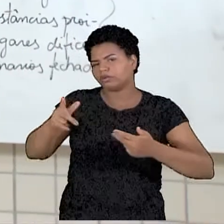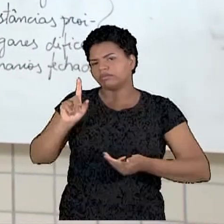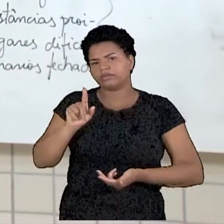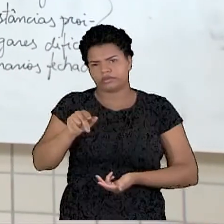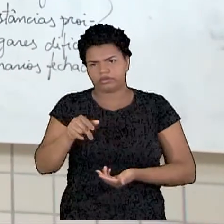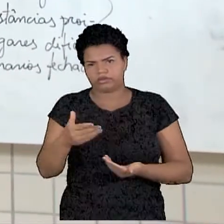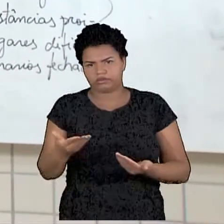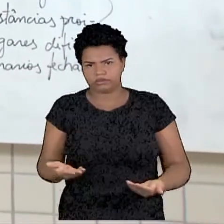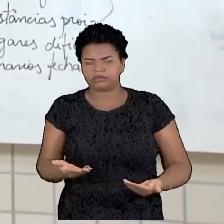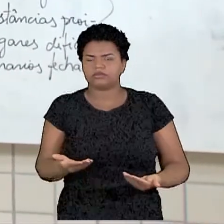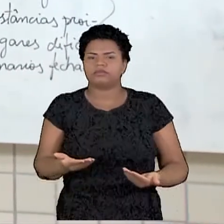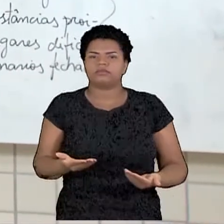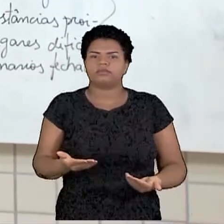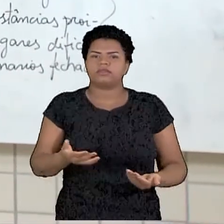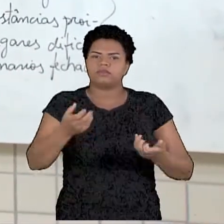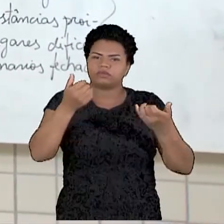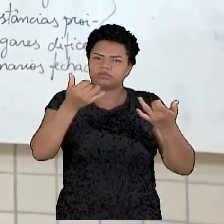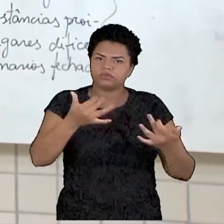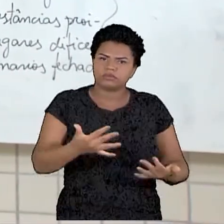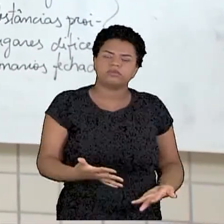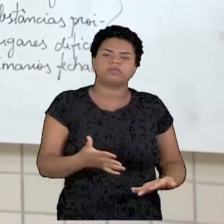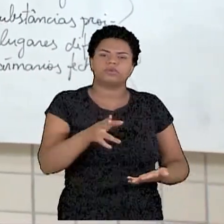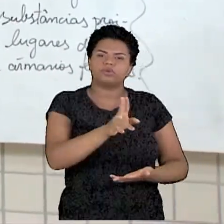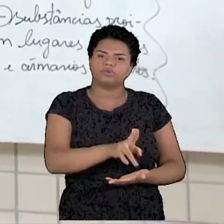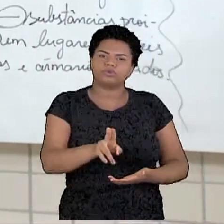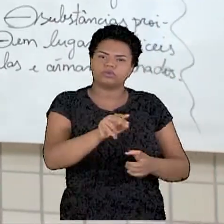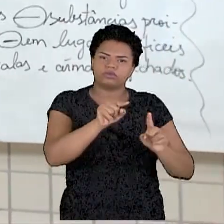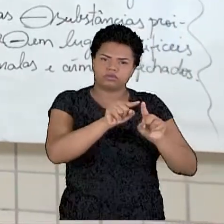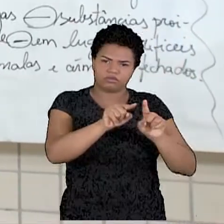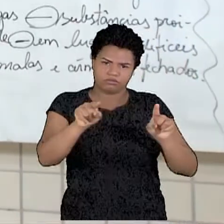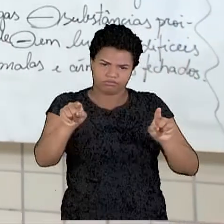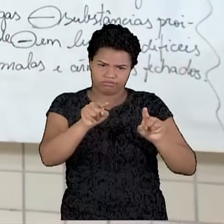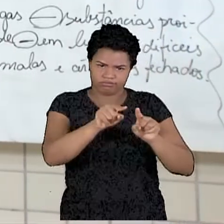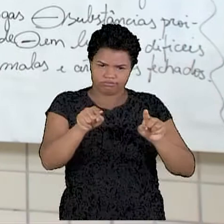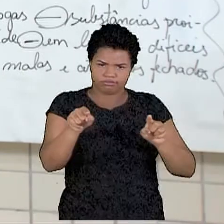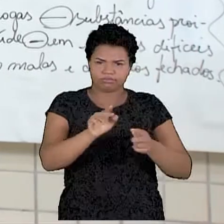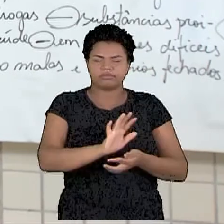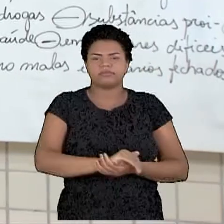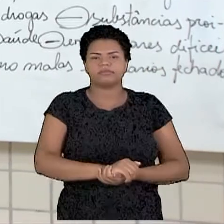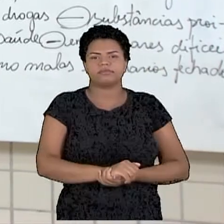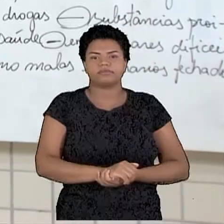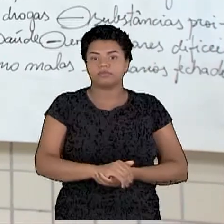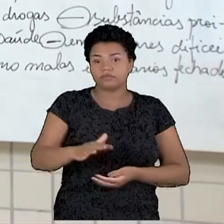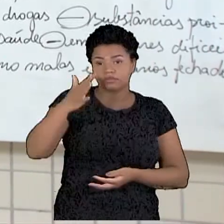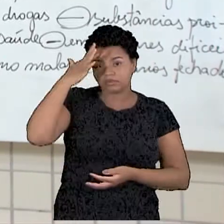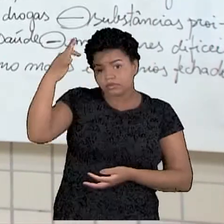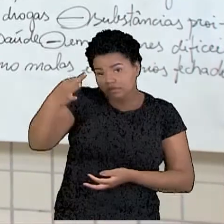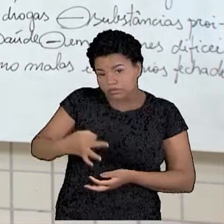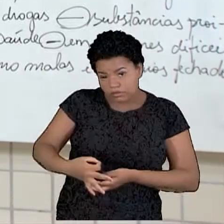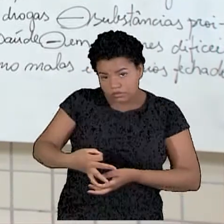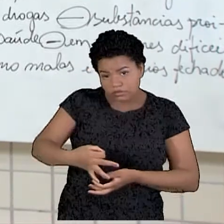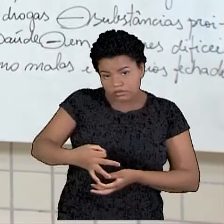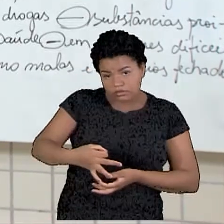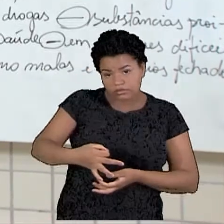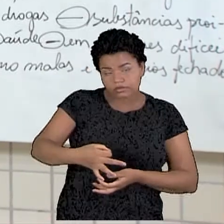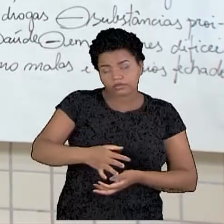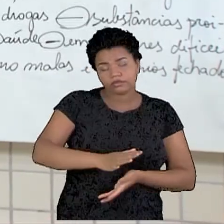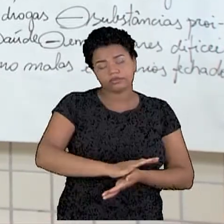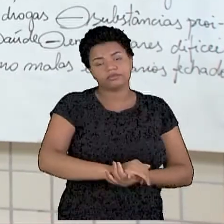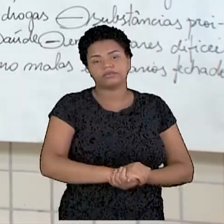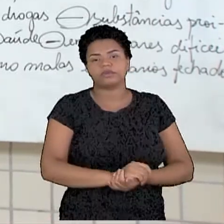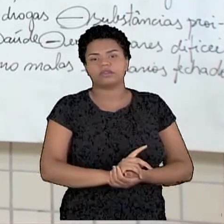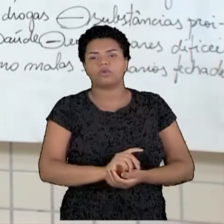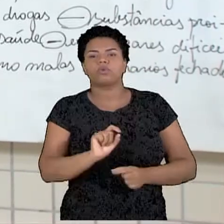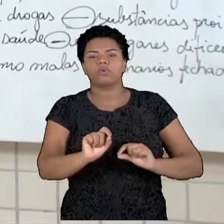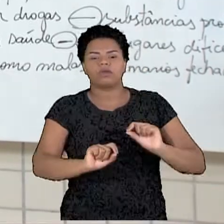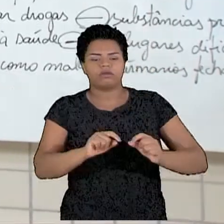Então, eu expliquei, eu usei o travessão. Compreendido? Então, o que nós